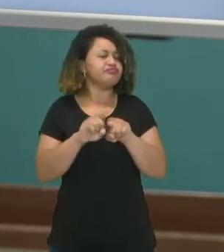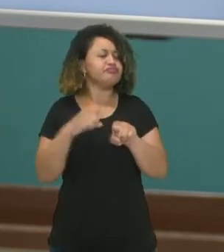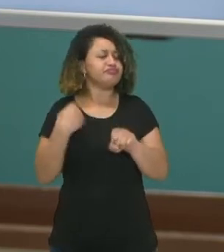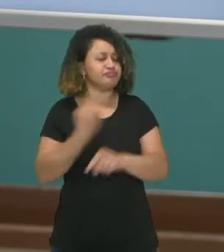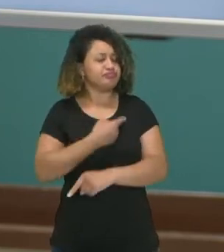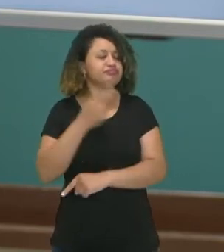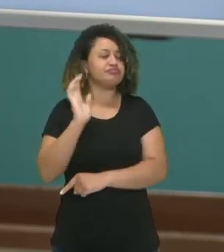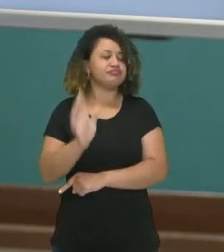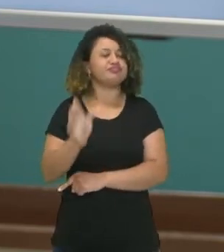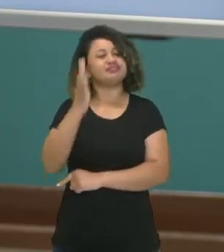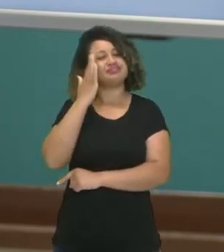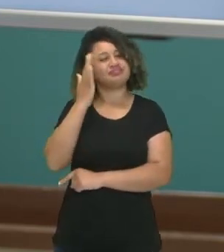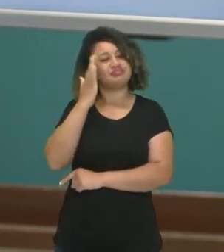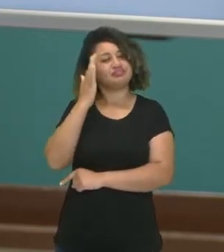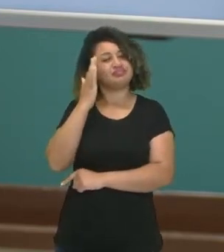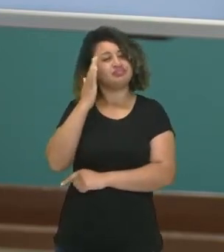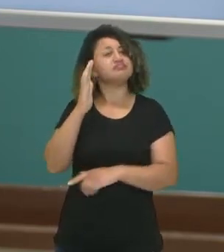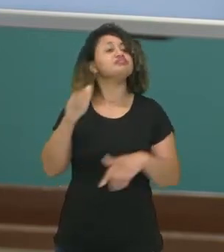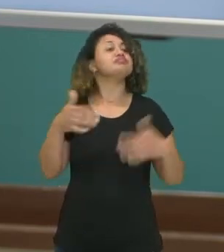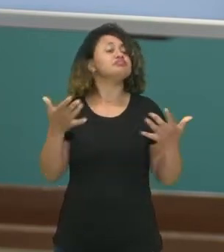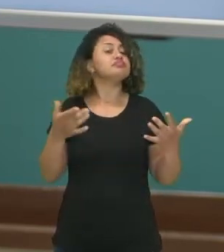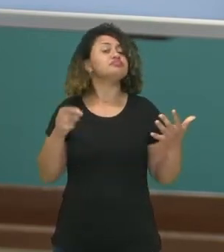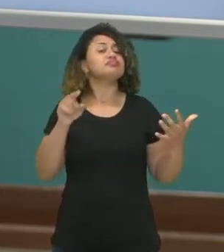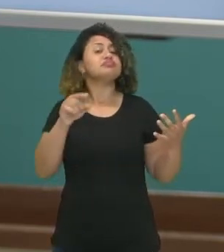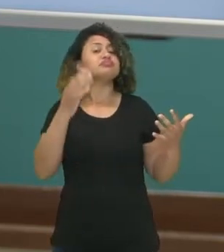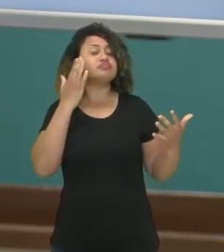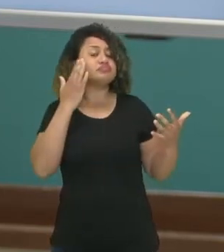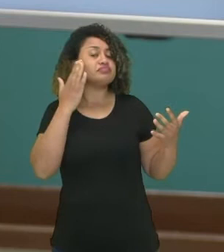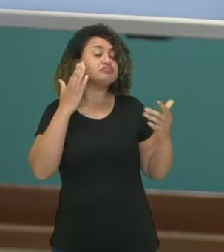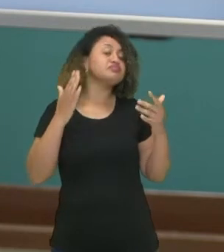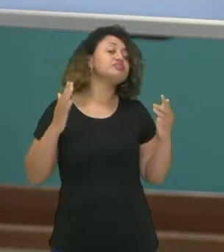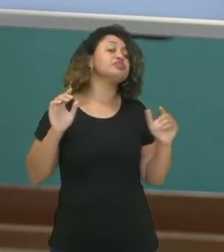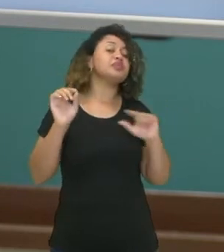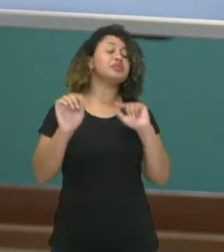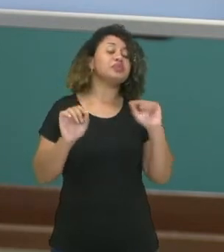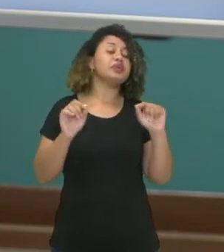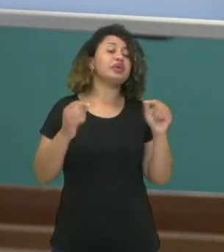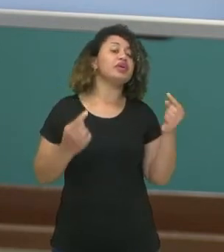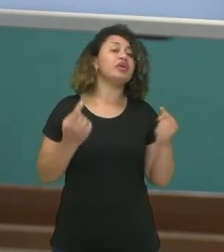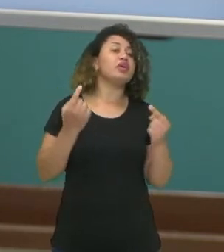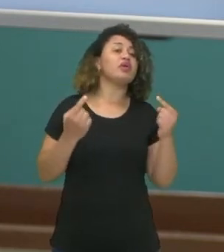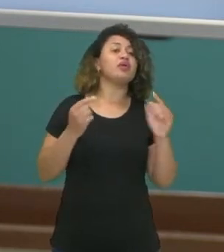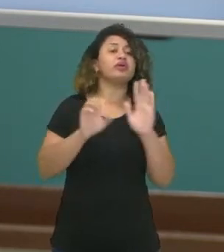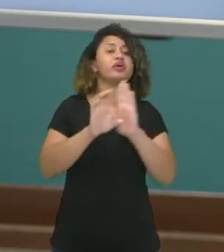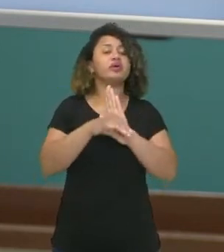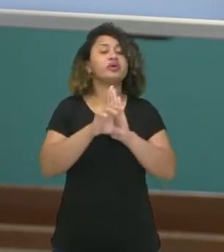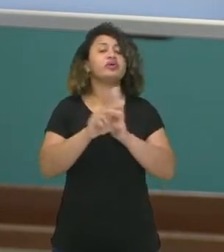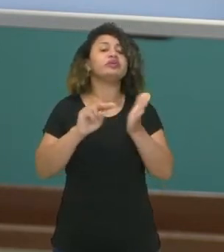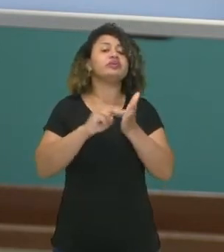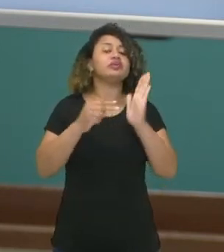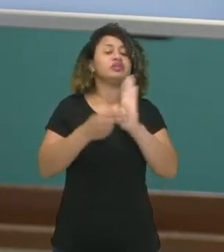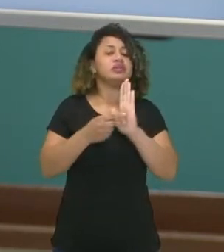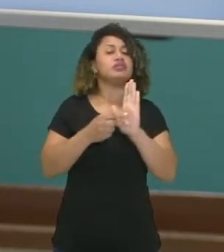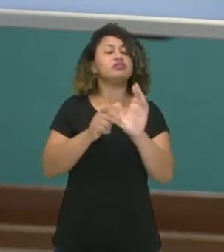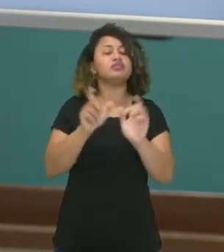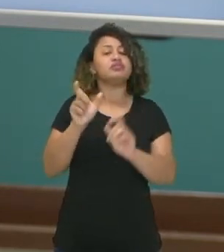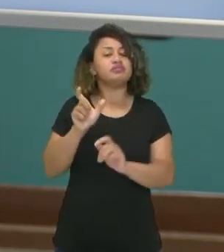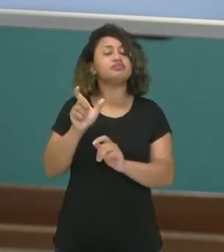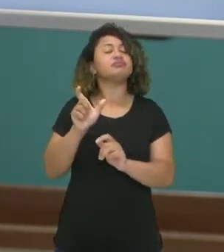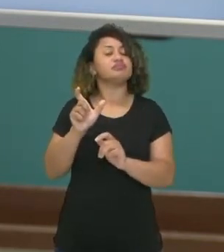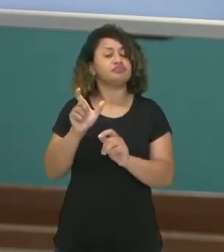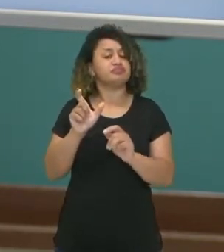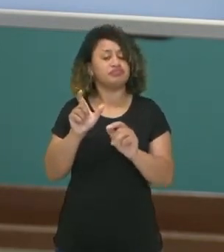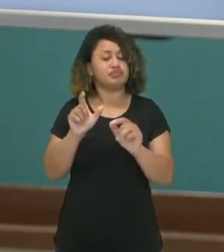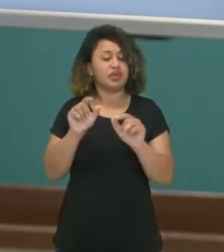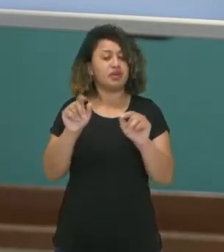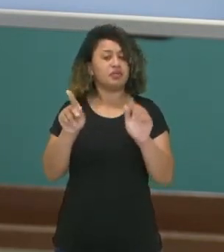vimos, tá? E você sabe então qual é esse conceito, o que significa esse termo grandeza